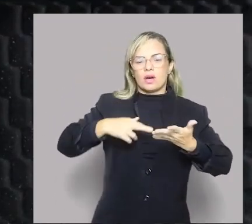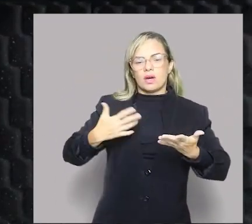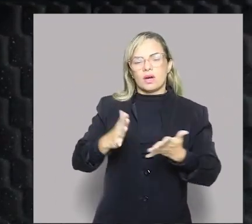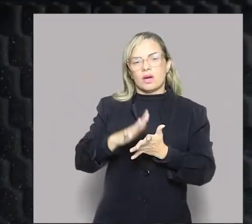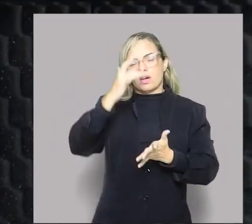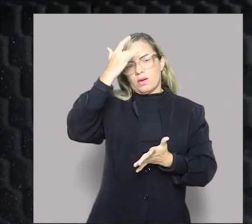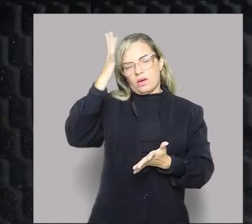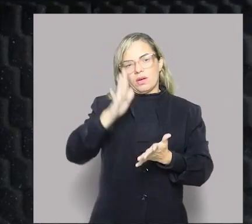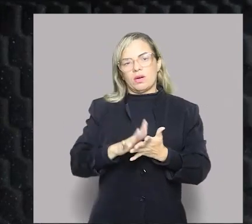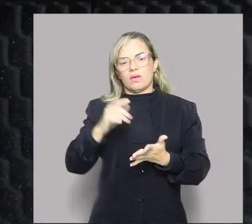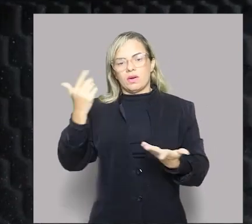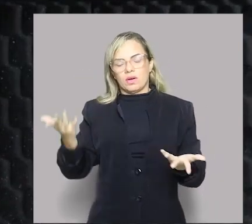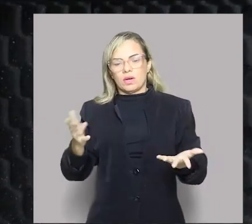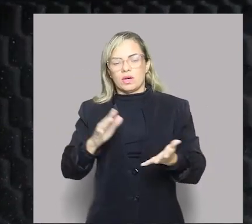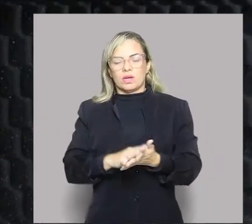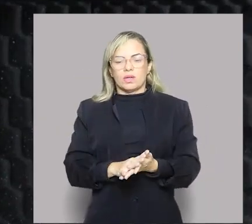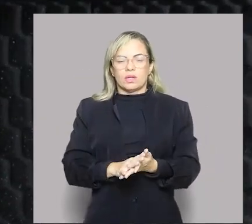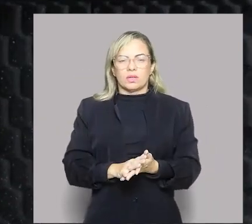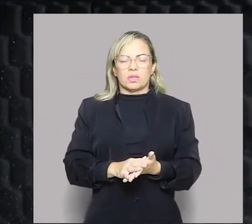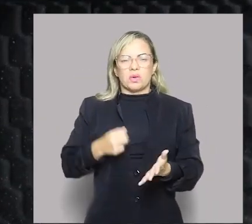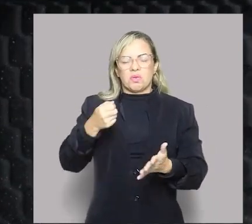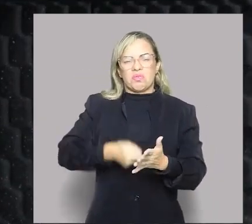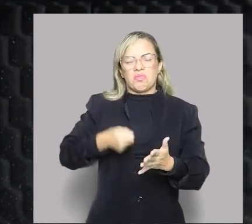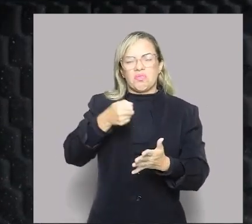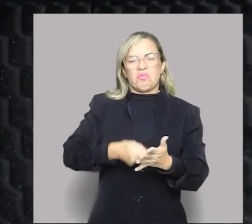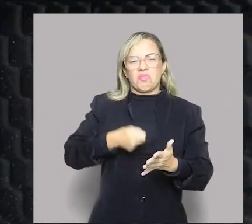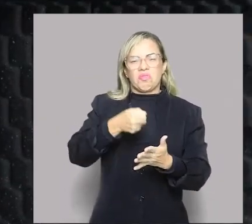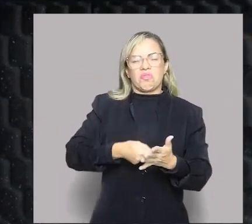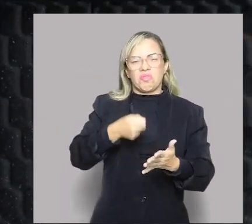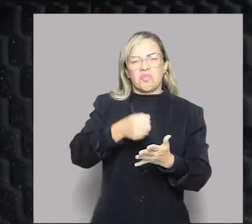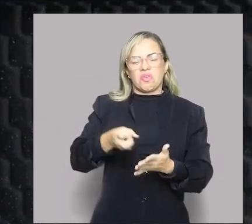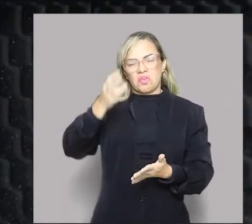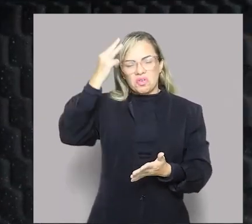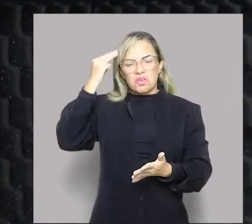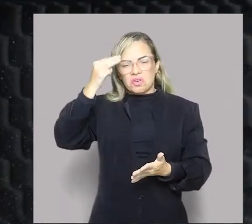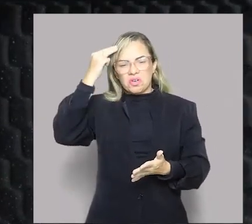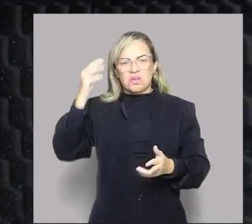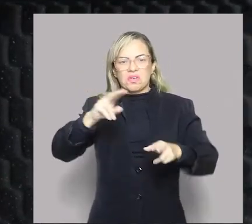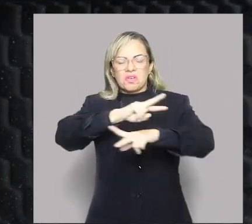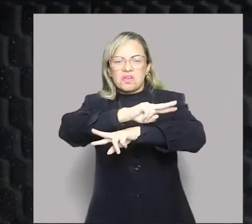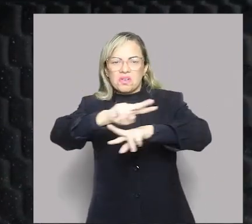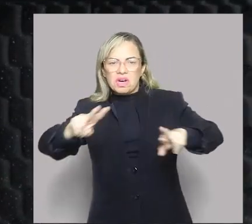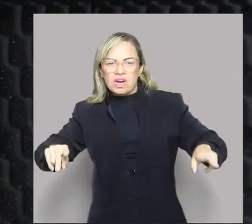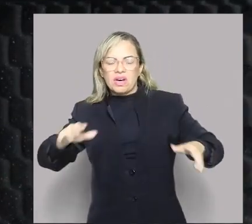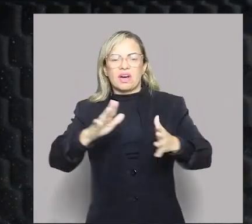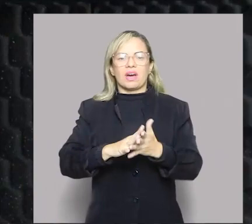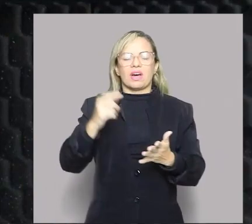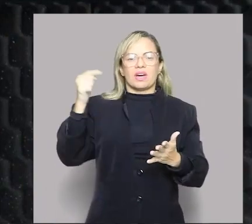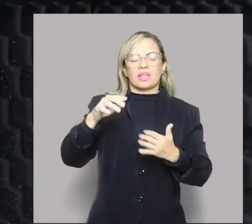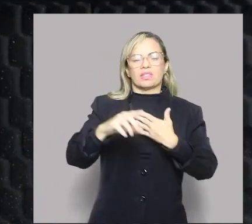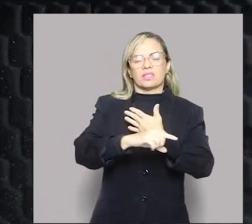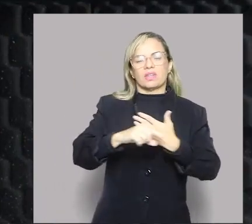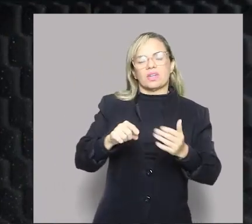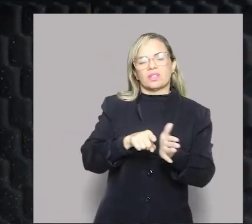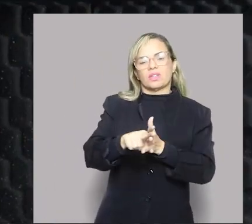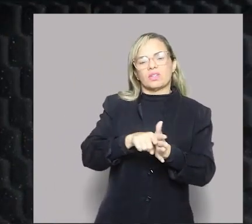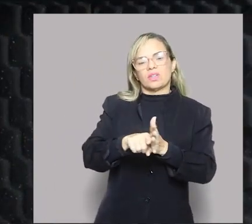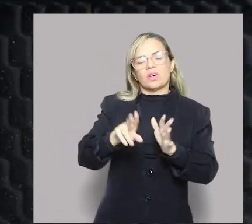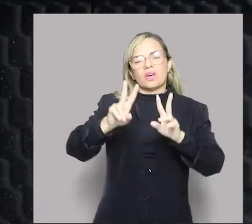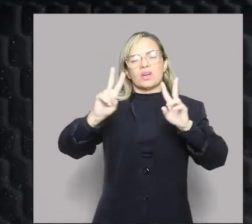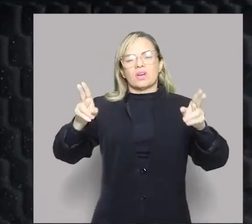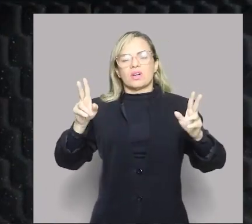ficar obrigado a decorar milhares de citações, e na hora que você aprende a ideia, você consegue